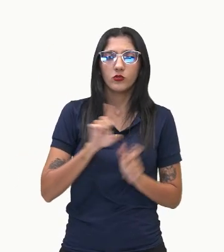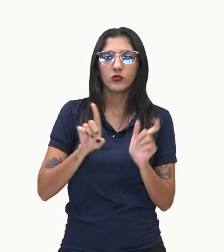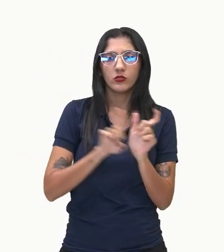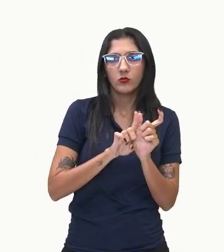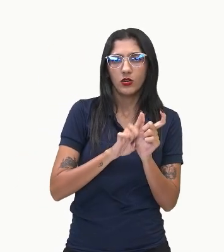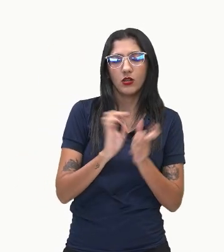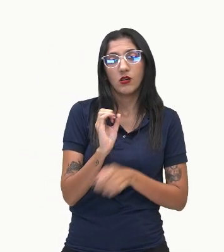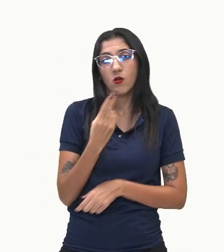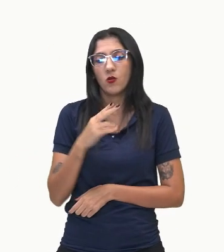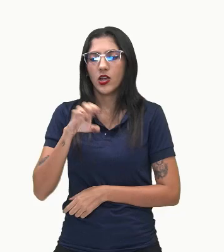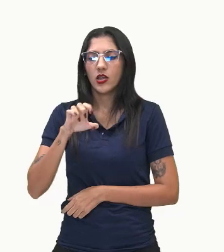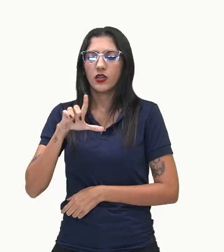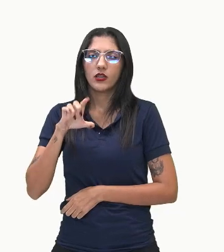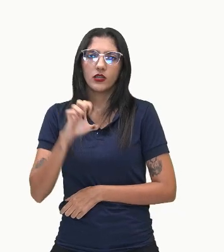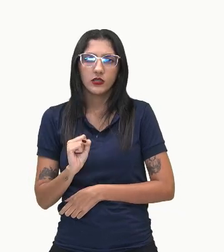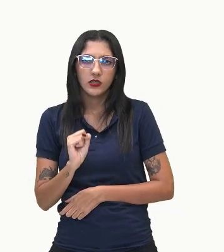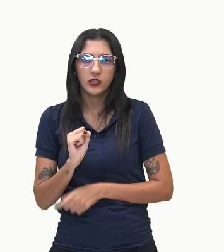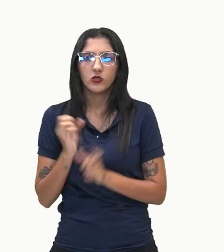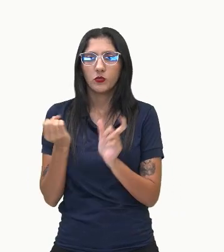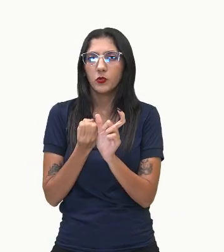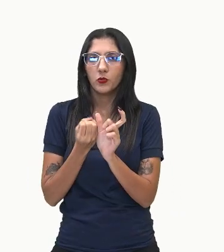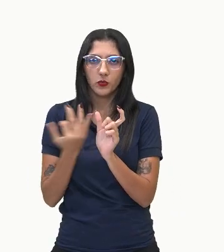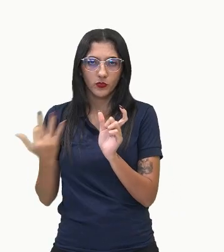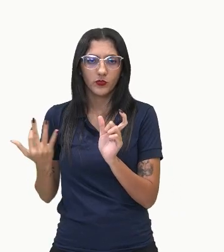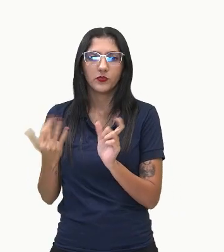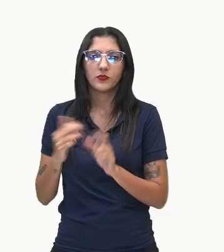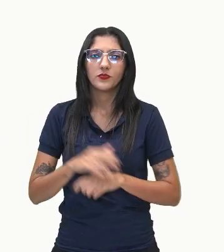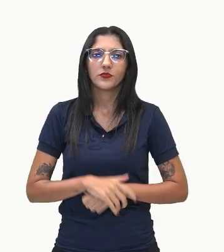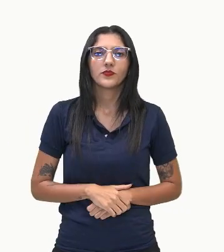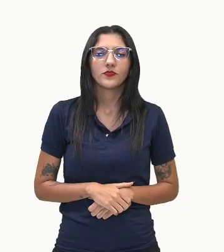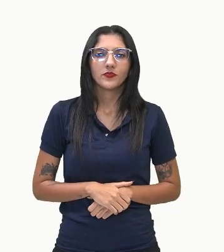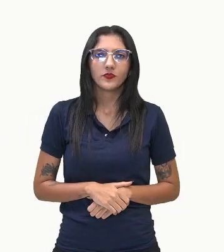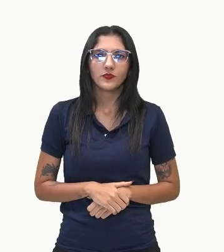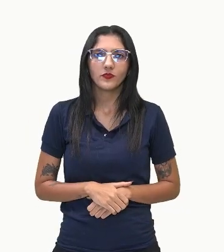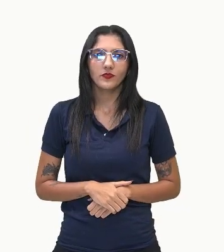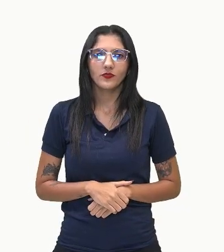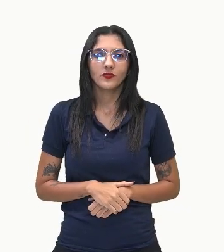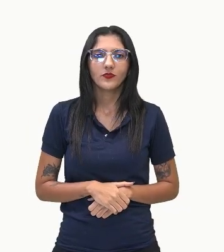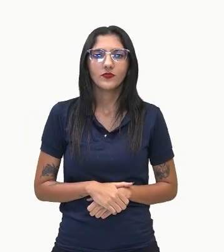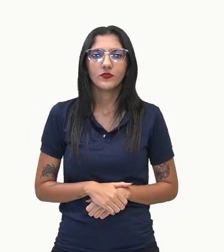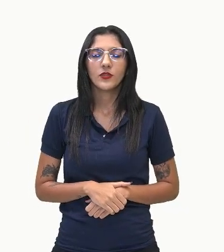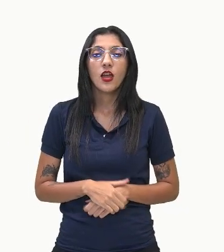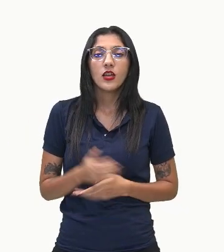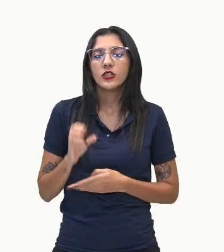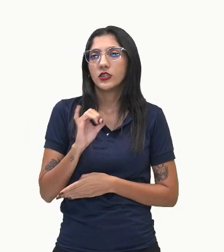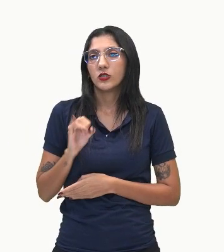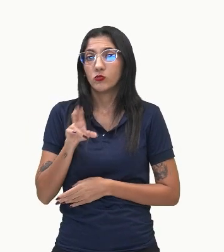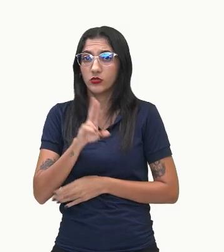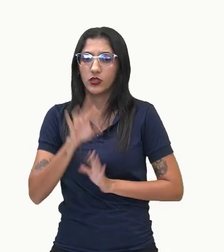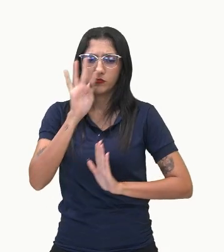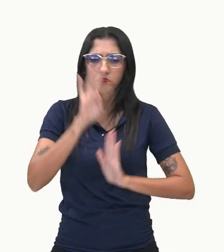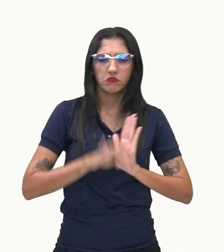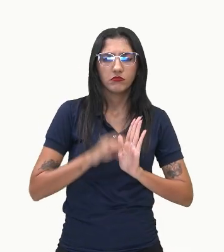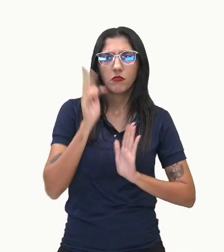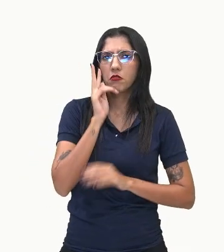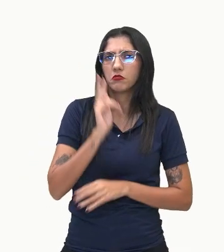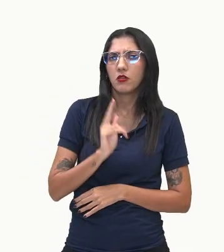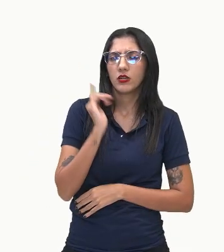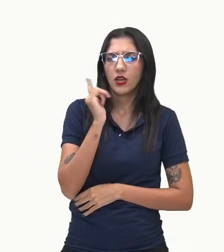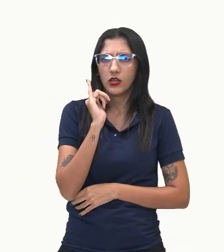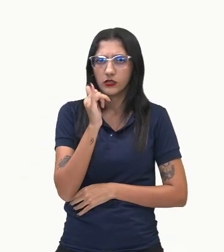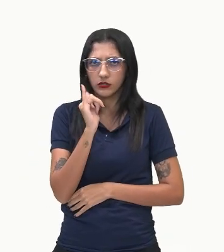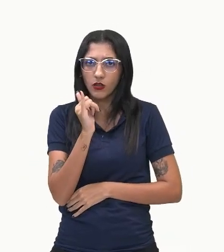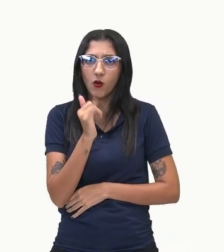e eles, no plural. Então, quando eu uso num texto narrativo, primeira e